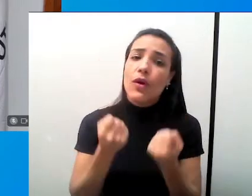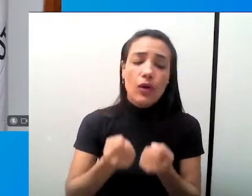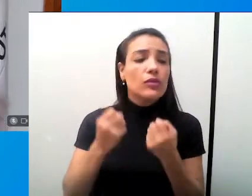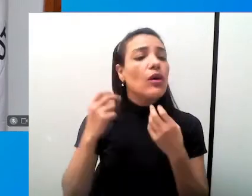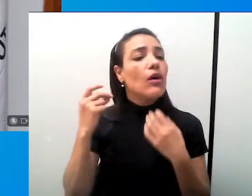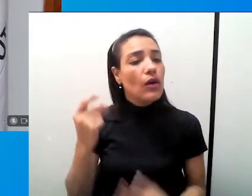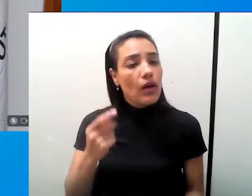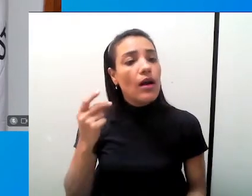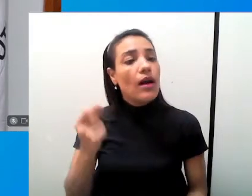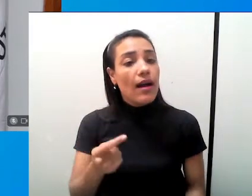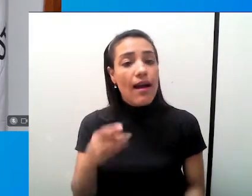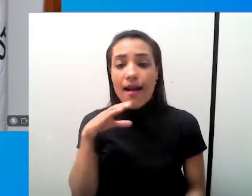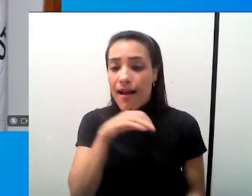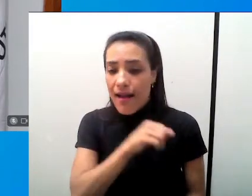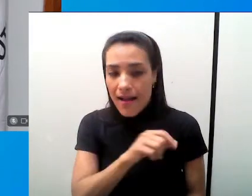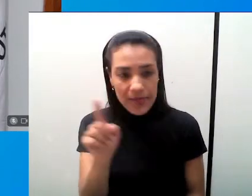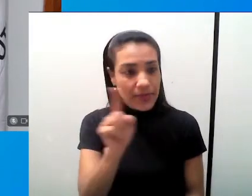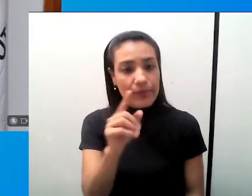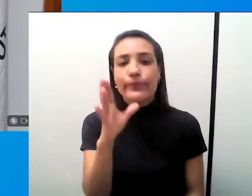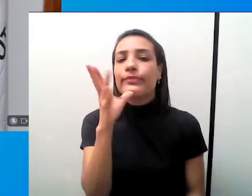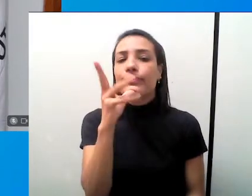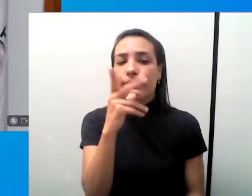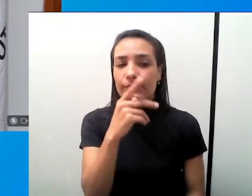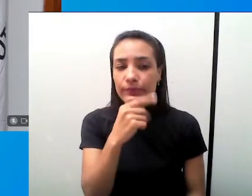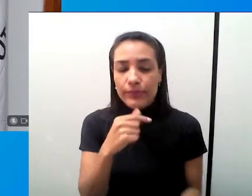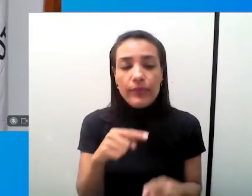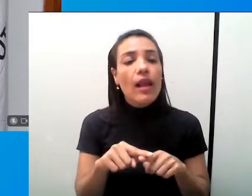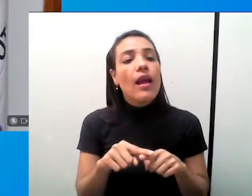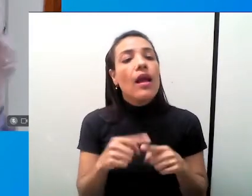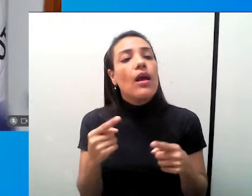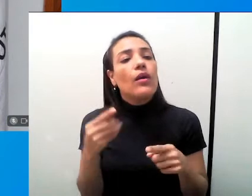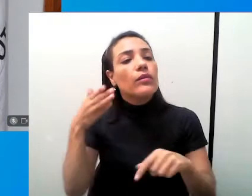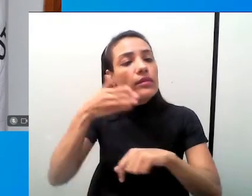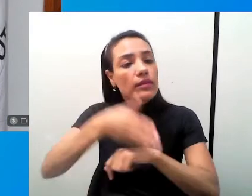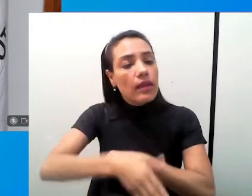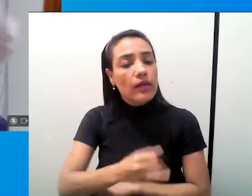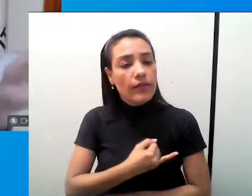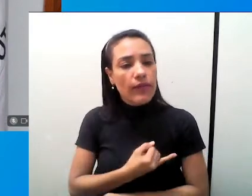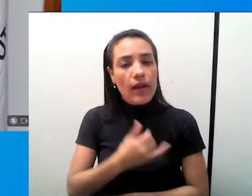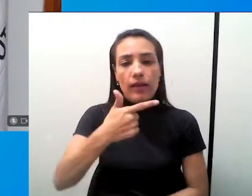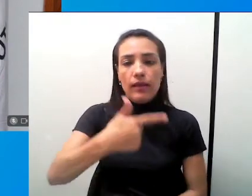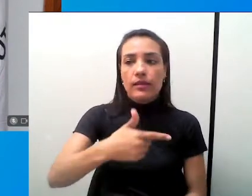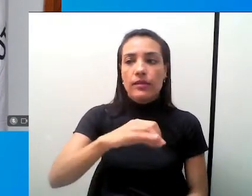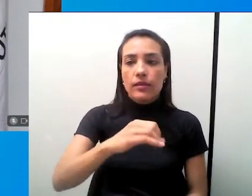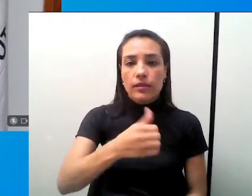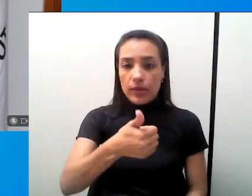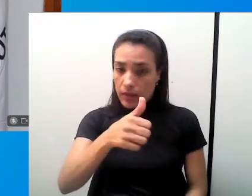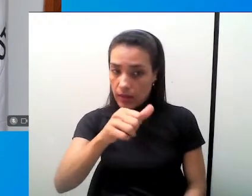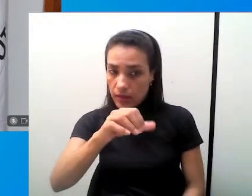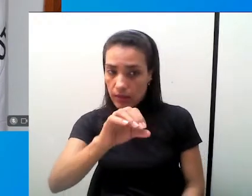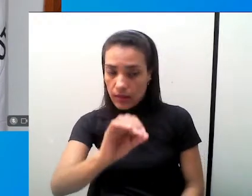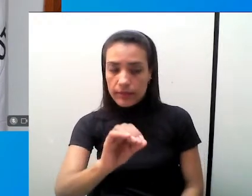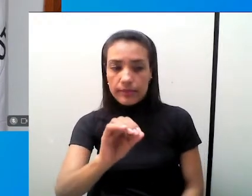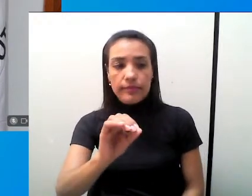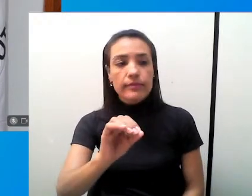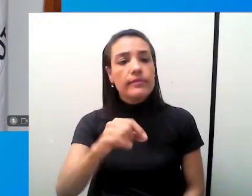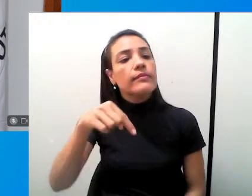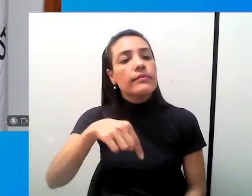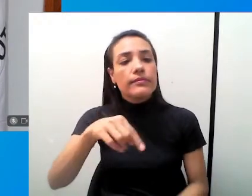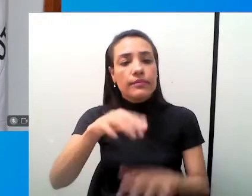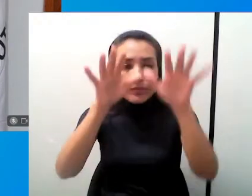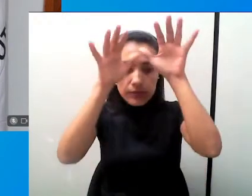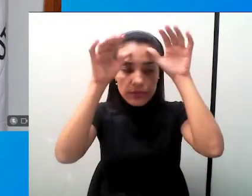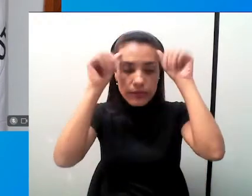Instituto Federal do Acre com muita clareza lá em 2010, que no caso aqui do Acre, né, a gente iniciou nossas ações em 2010, com